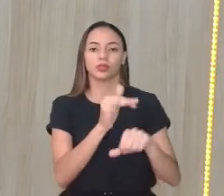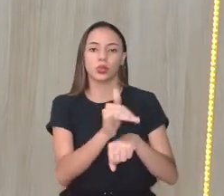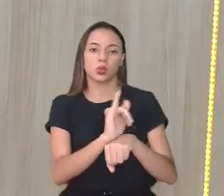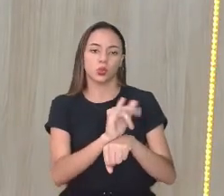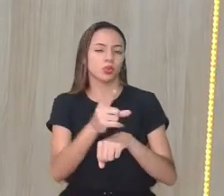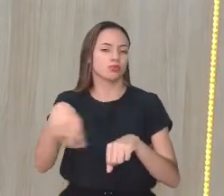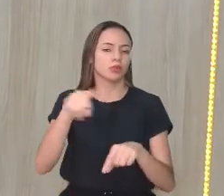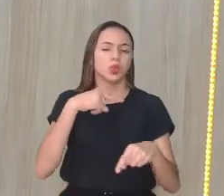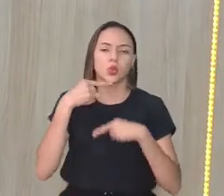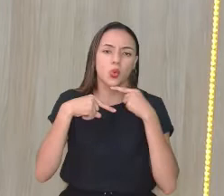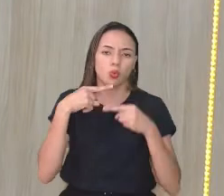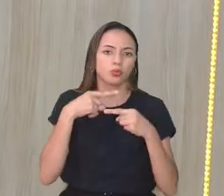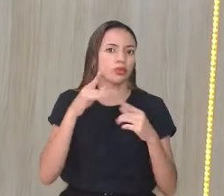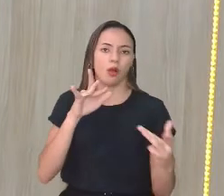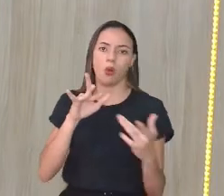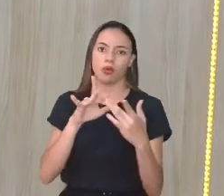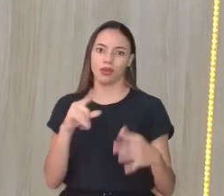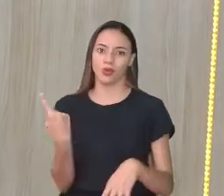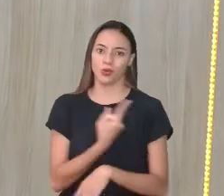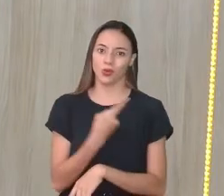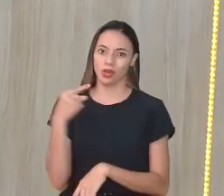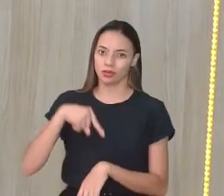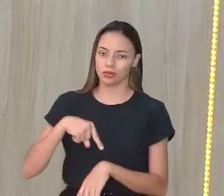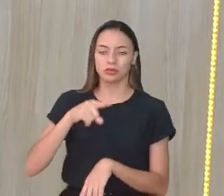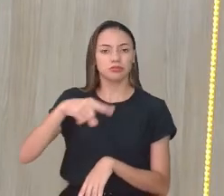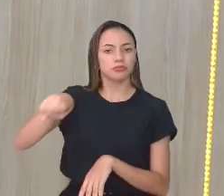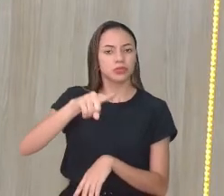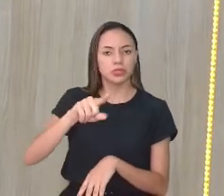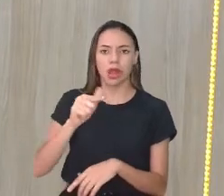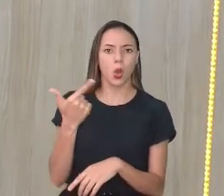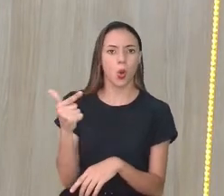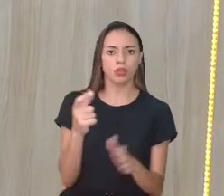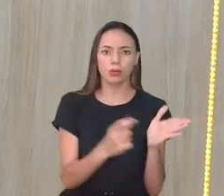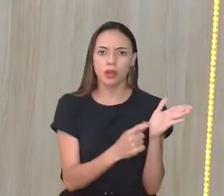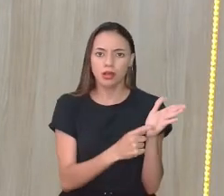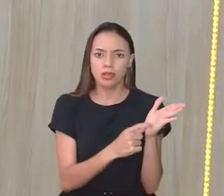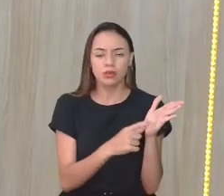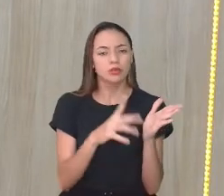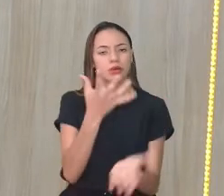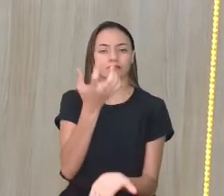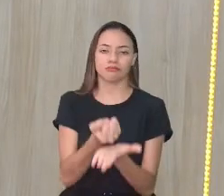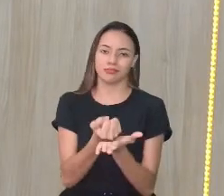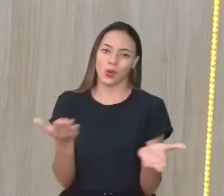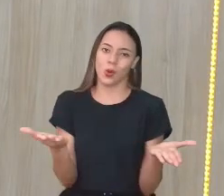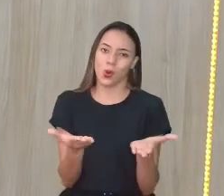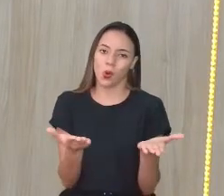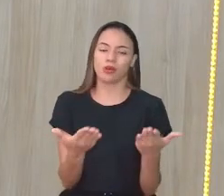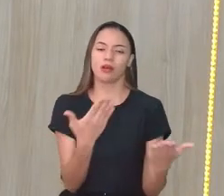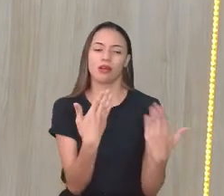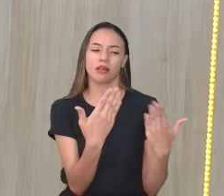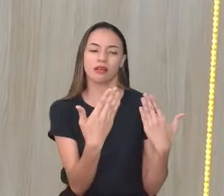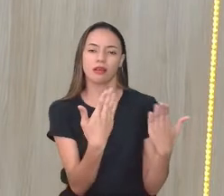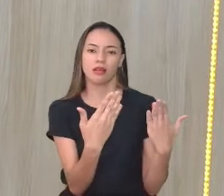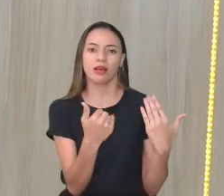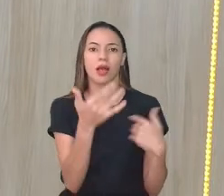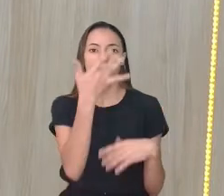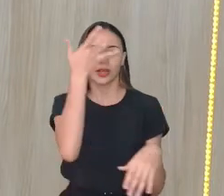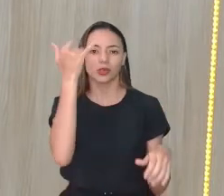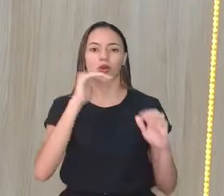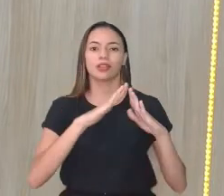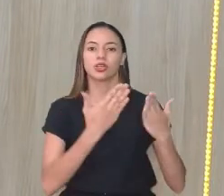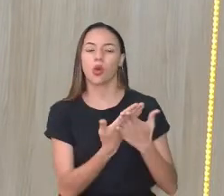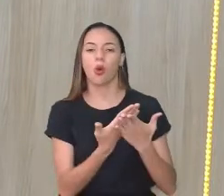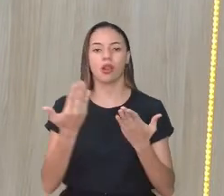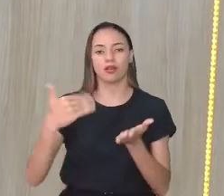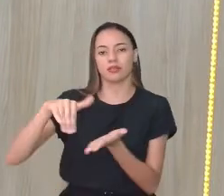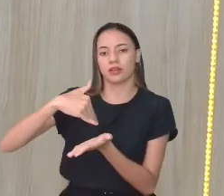que você tenha, entre em contato conosco. Se você ainda não tem o nosso aplicativo, baixa aí o aplicativo, conversa aí com o pessoal da escola, da